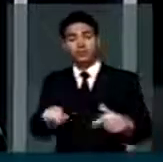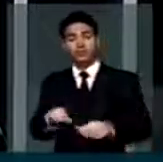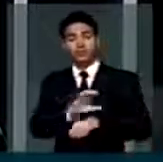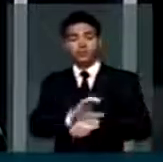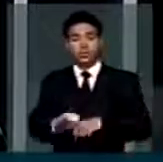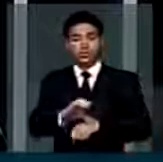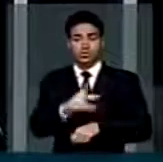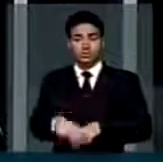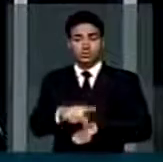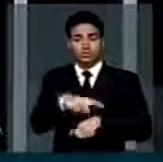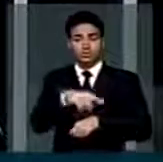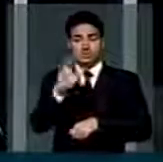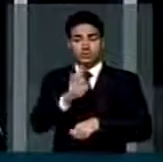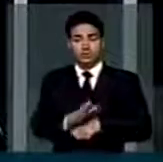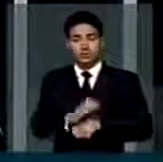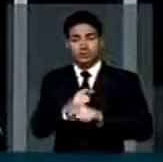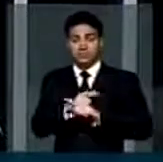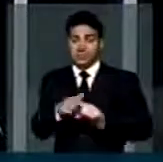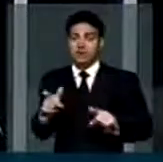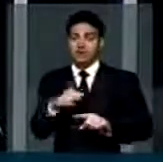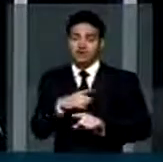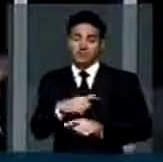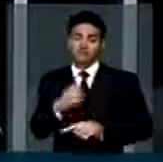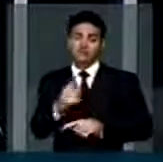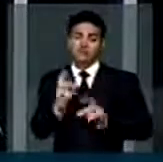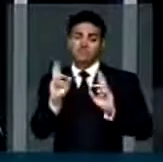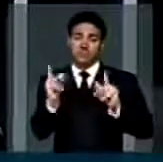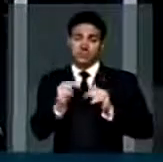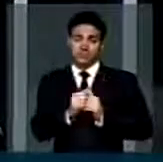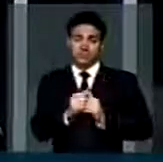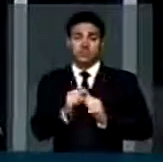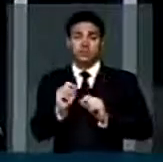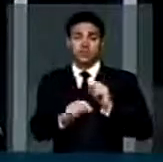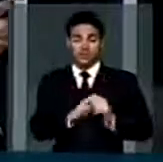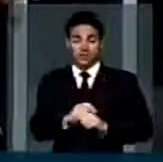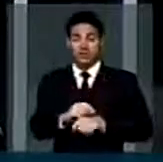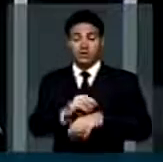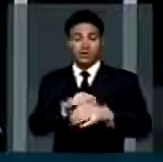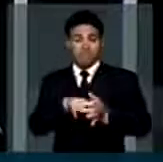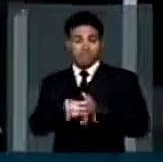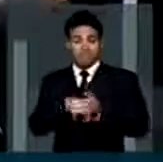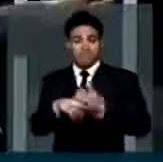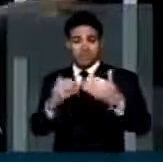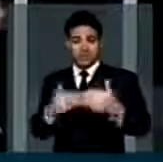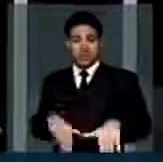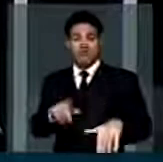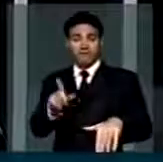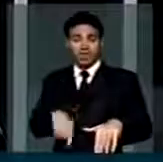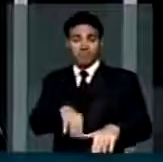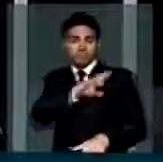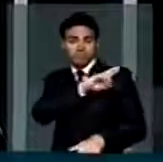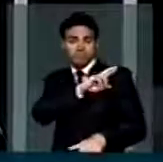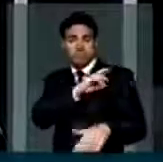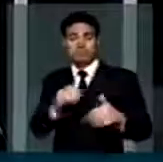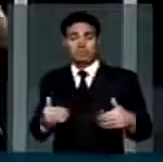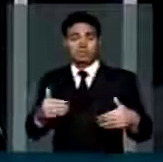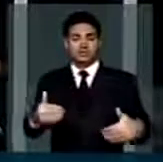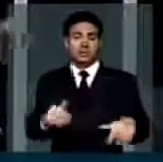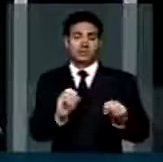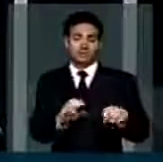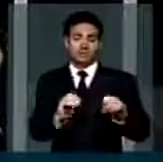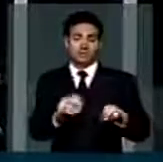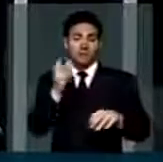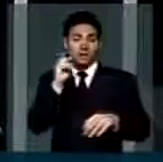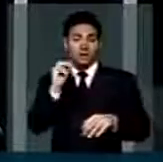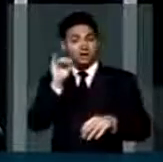nesse país, só que com uma diferença: o exame de ordem será feito pelo Ministério da Educação, para